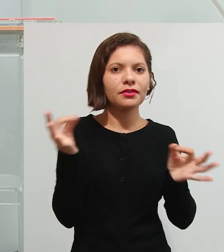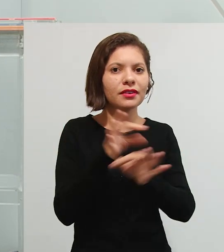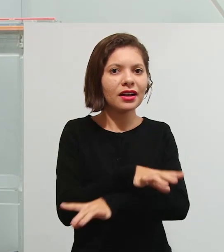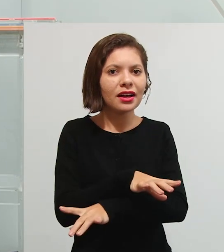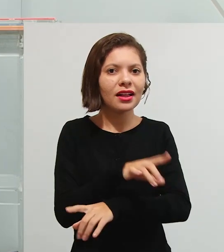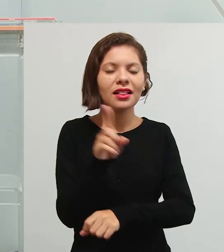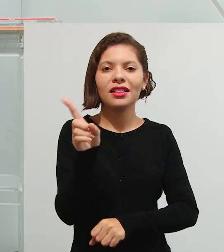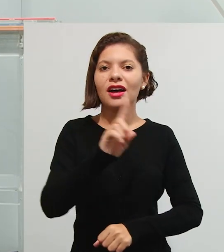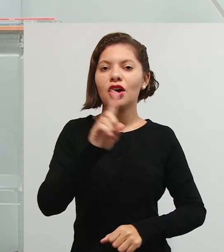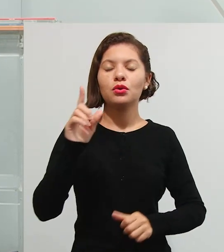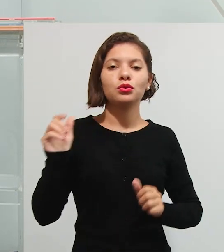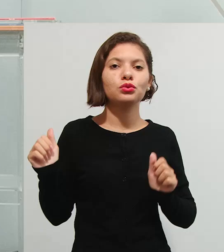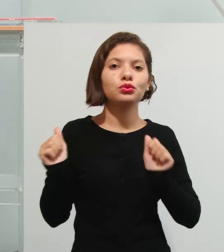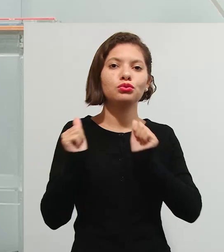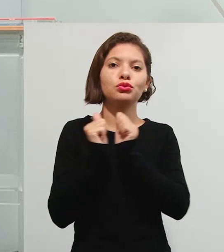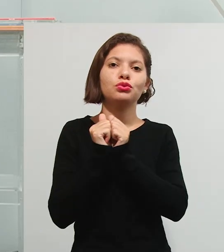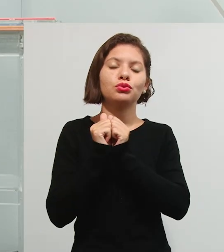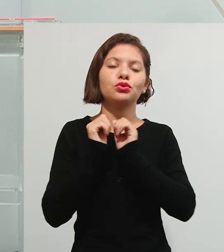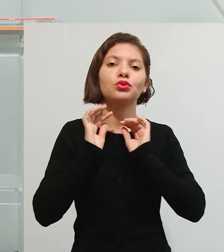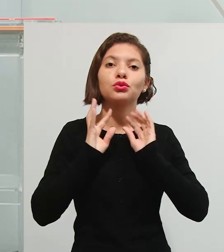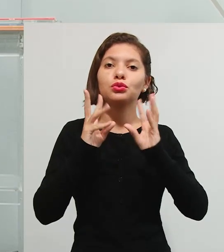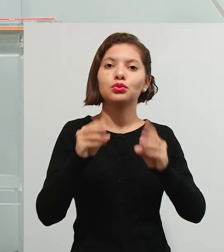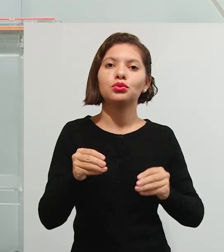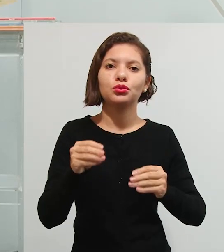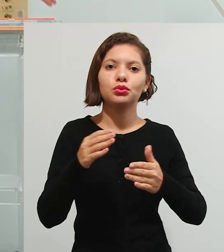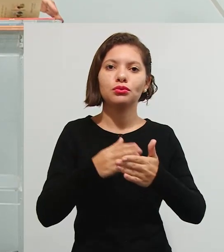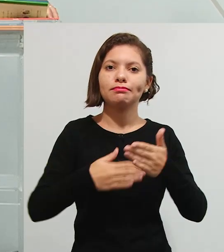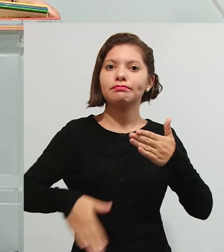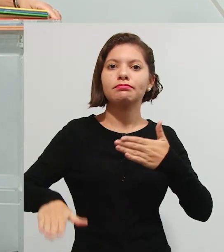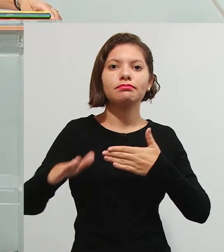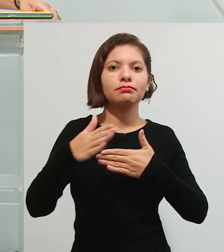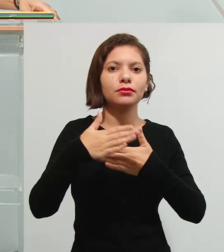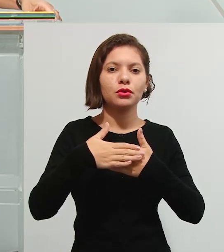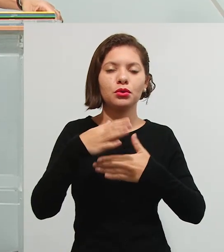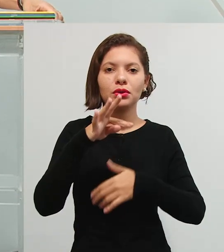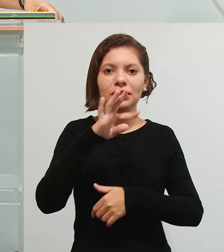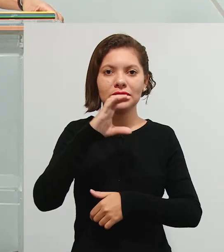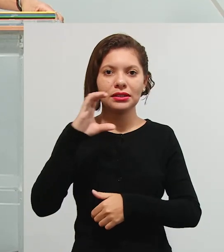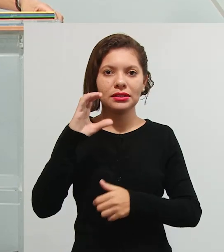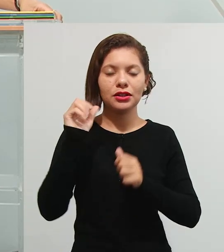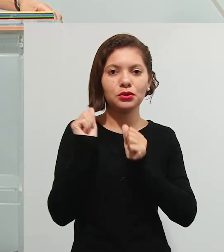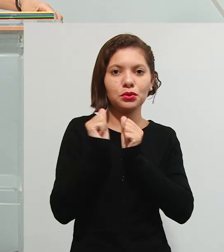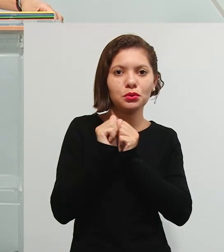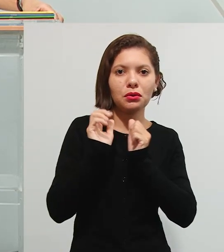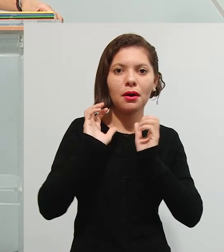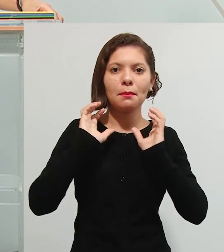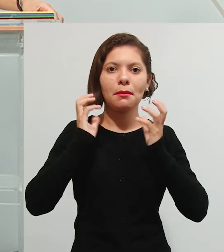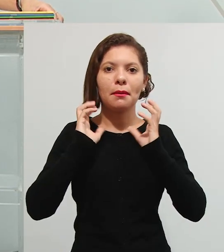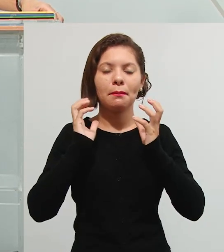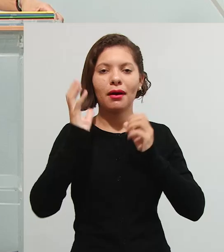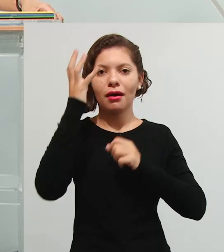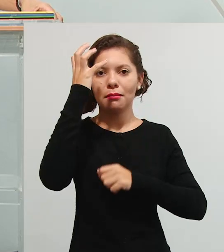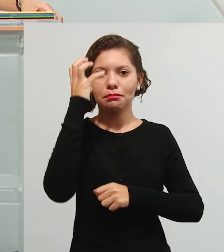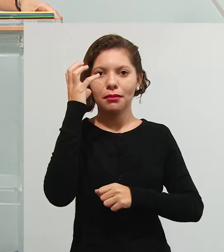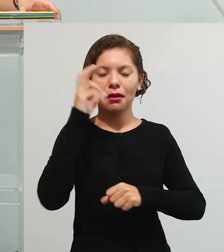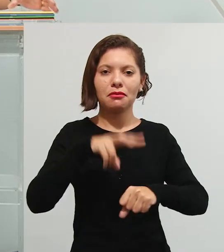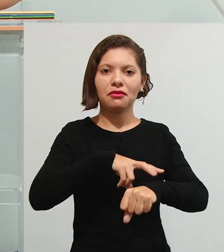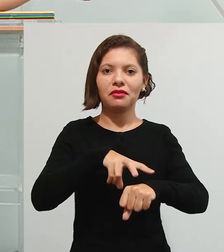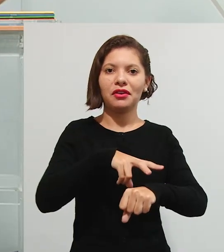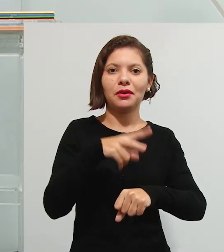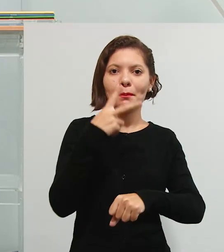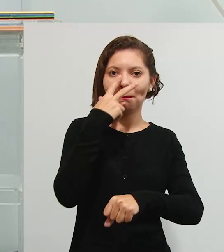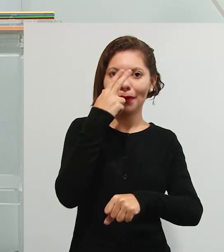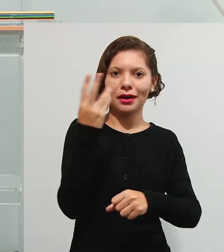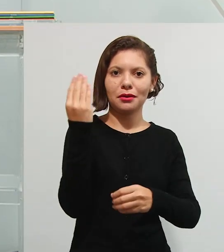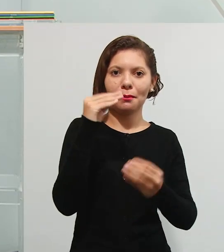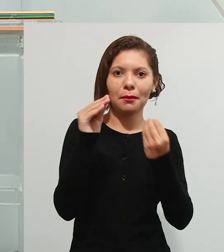faça junto, né, com a construção colaborativa, não Frankenstein, né? Cada um escreve por si